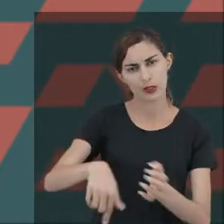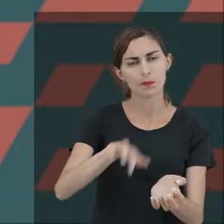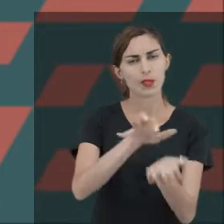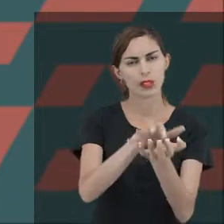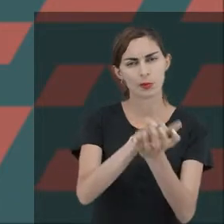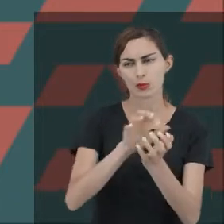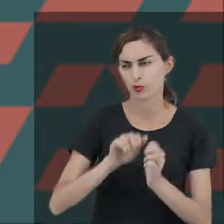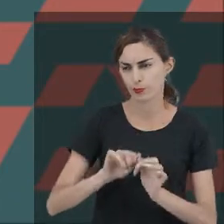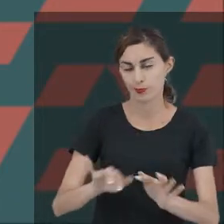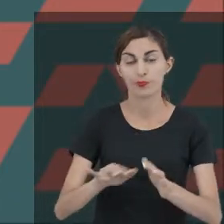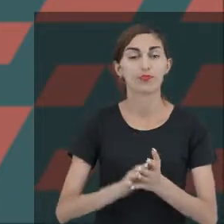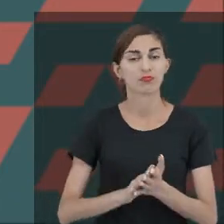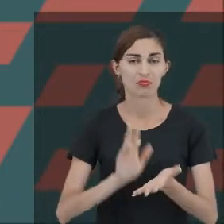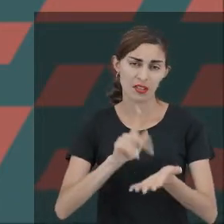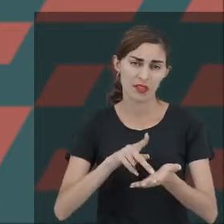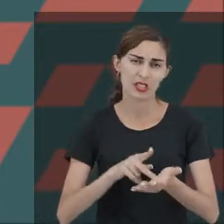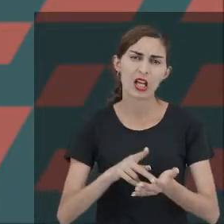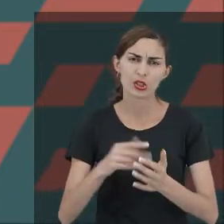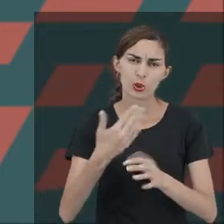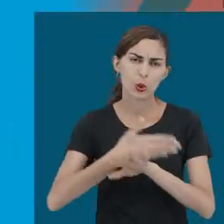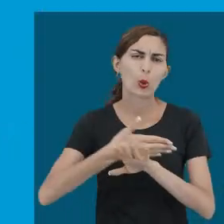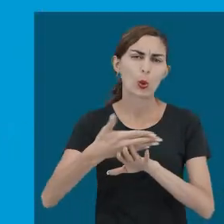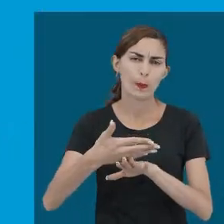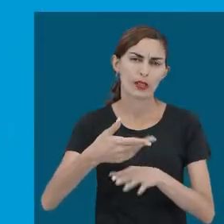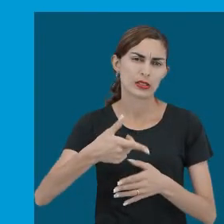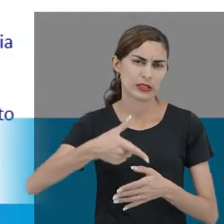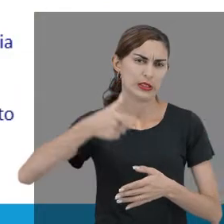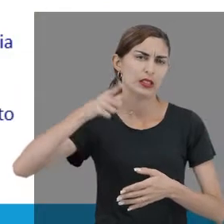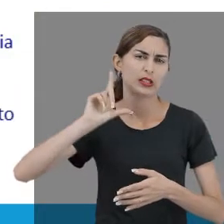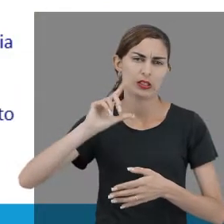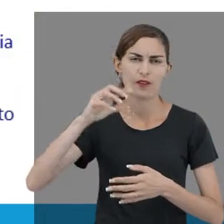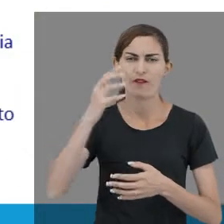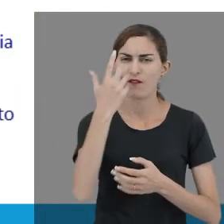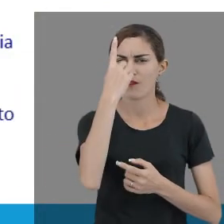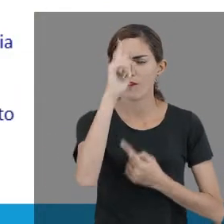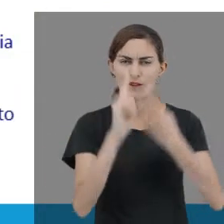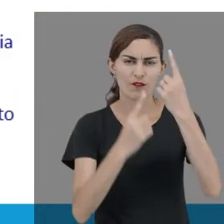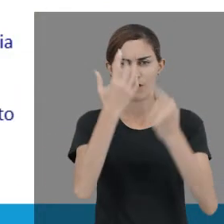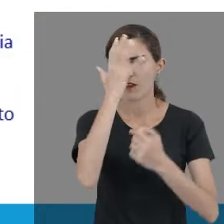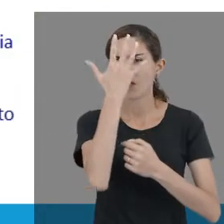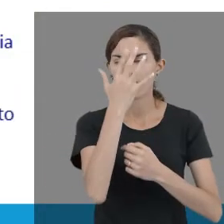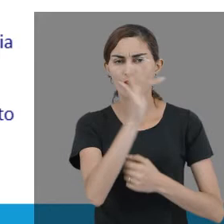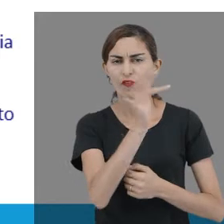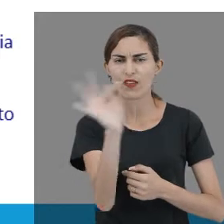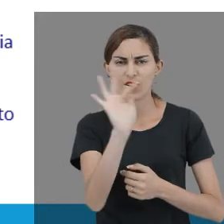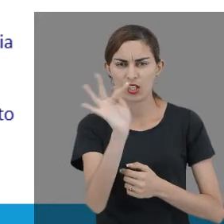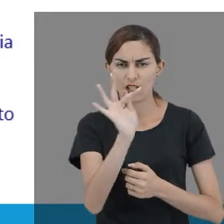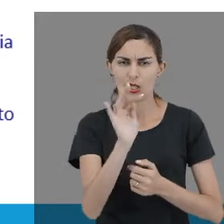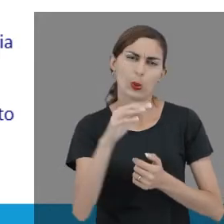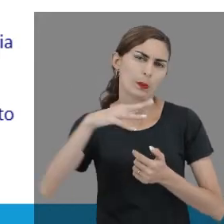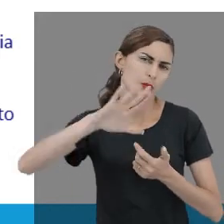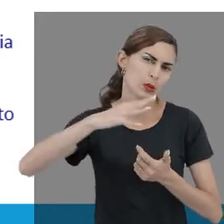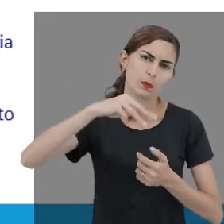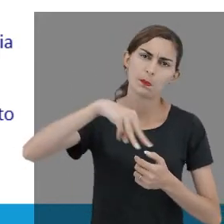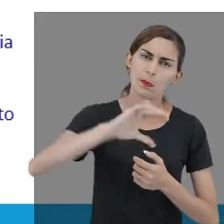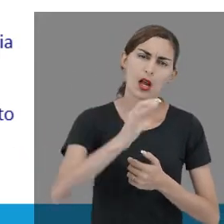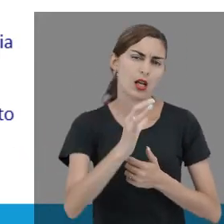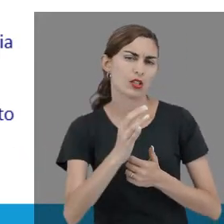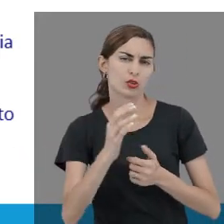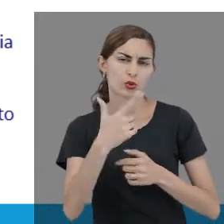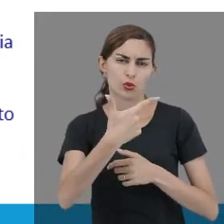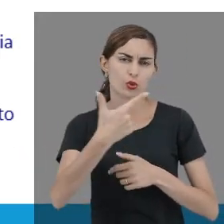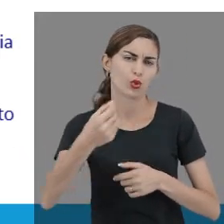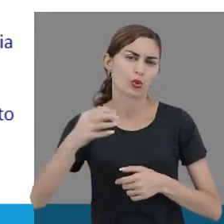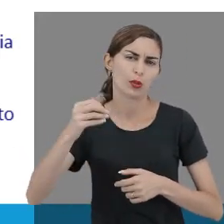Pernambuco. Na verdade, essa história começa um pouco antes. Em fevereiro e março de 2015, o estado